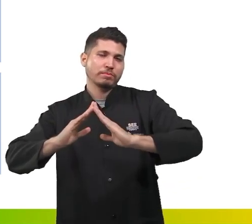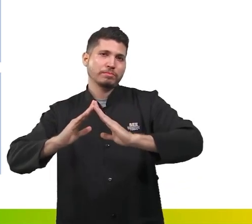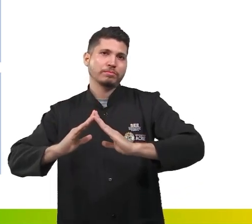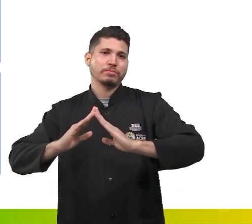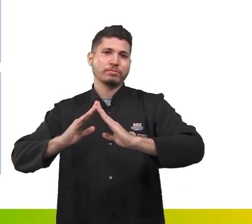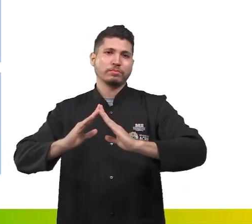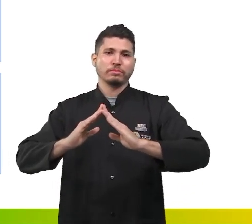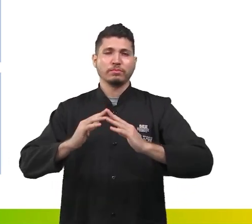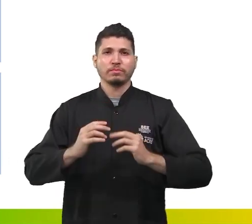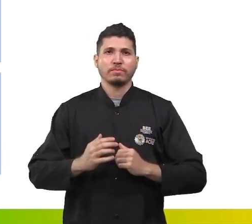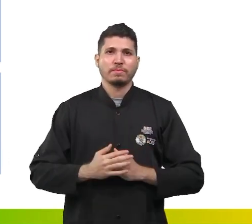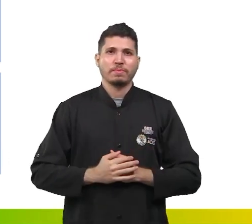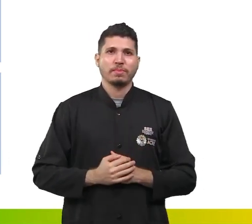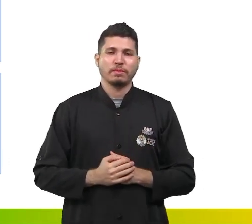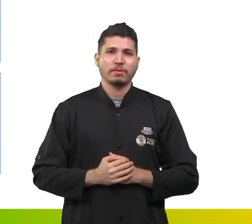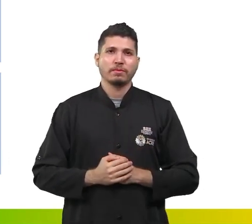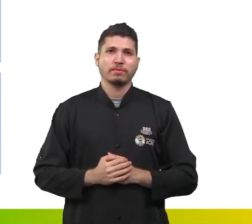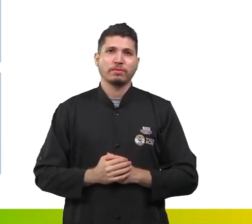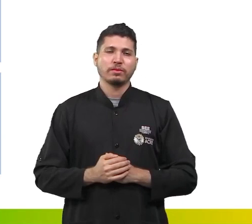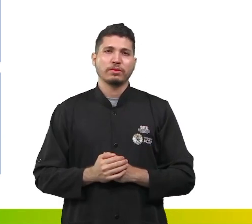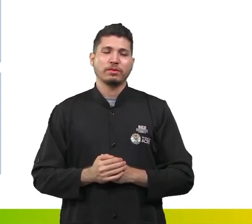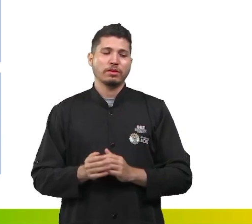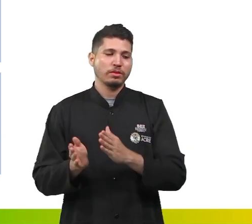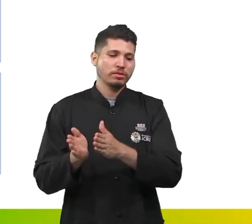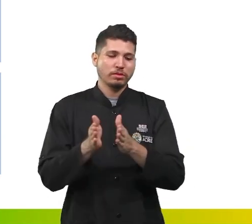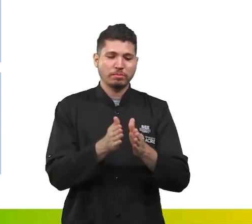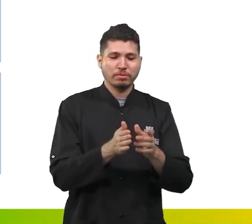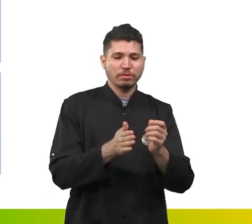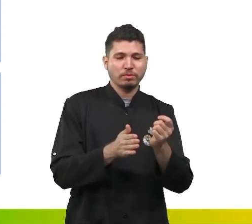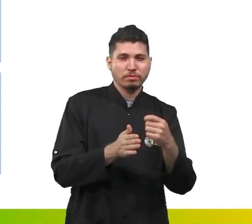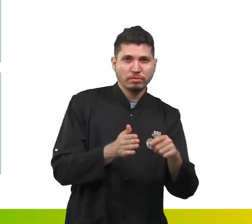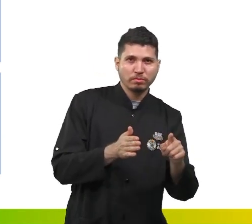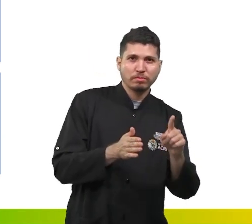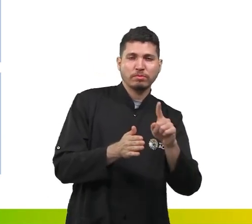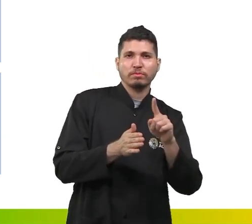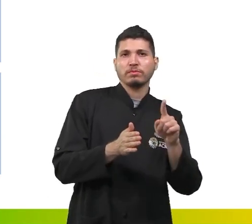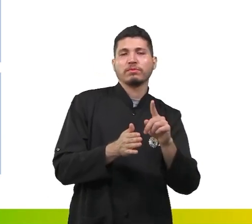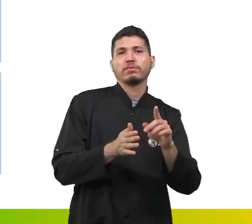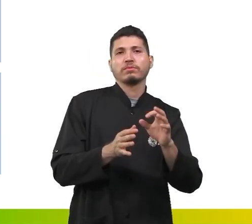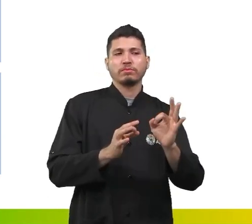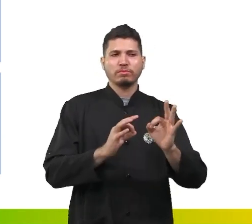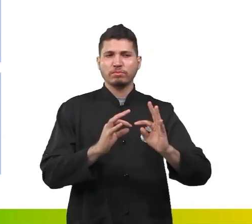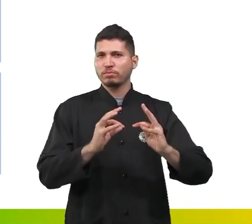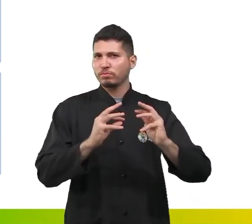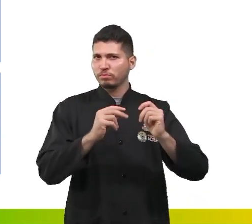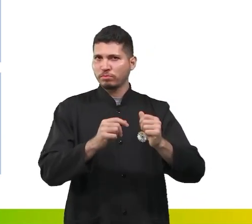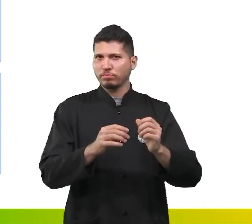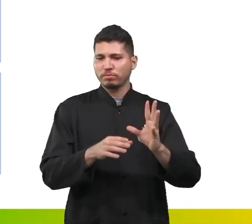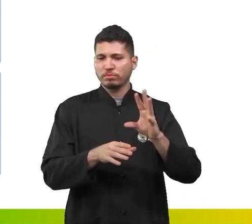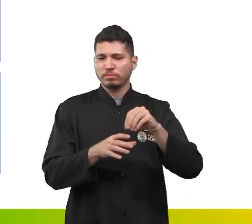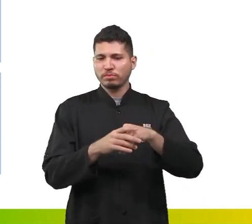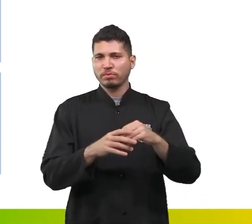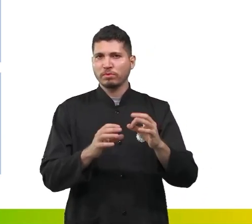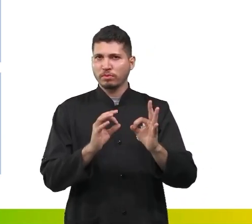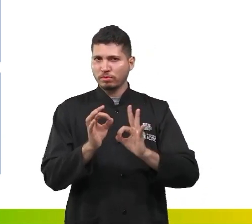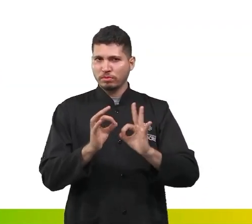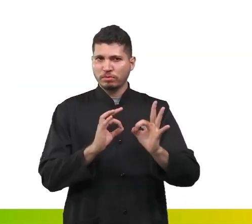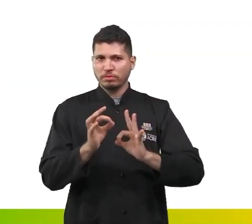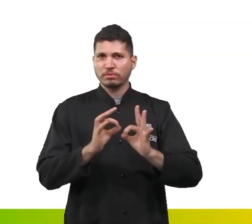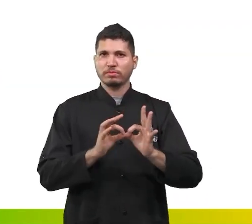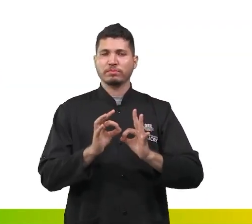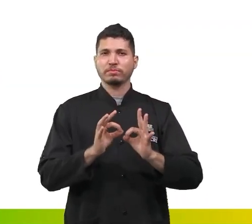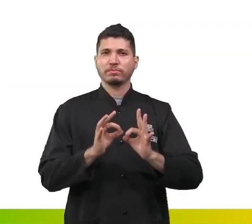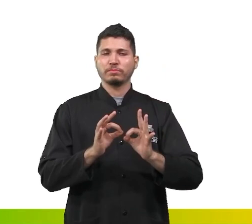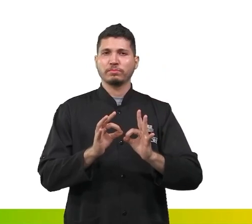Isso tudo dentro do curto, médio e longo prazo feitos em grupo. Vamos